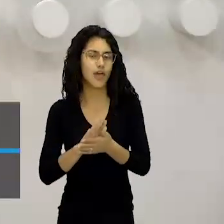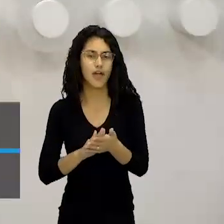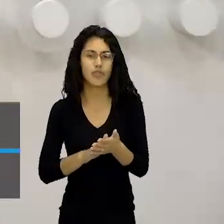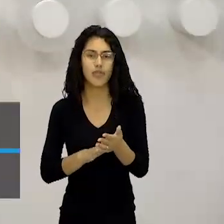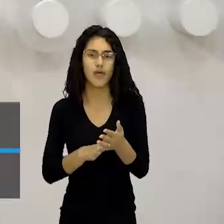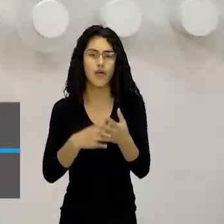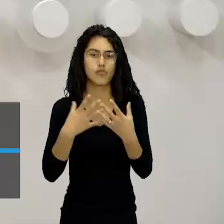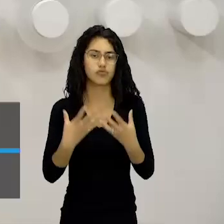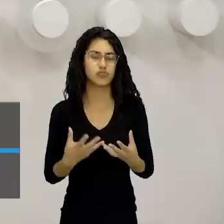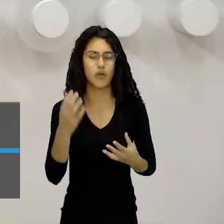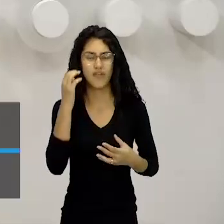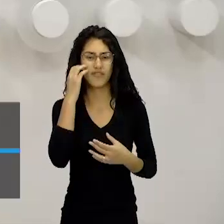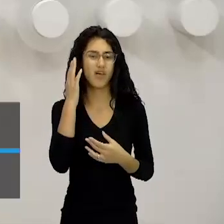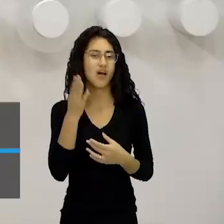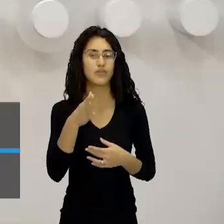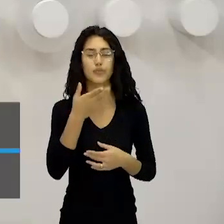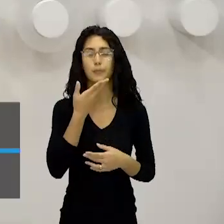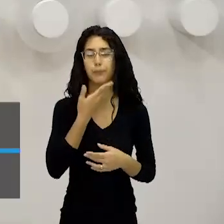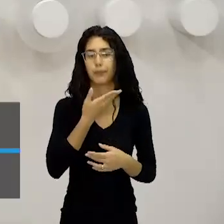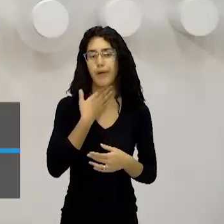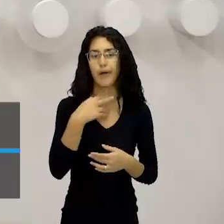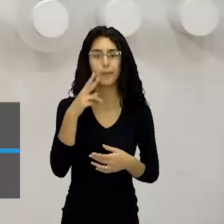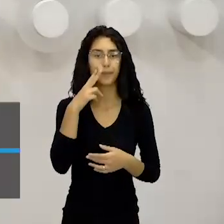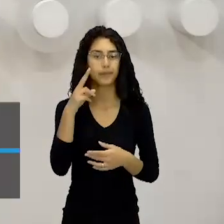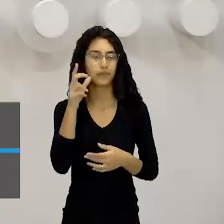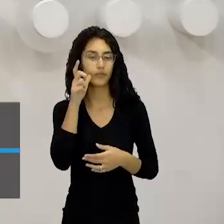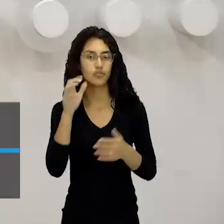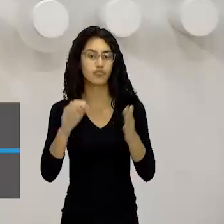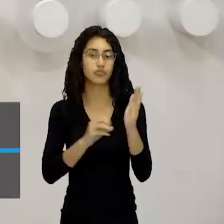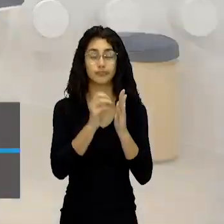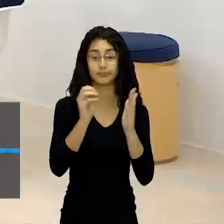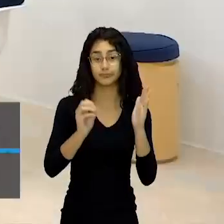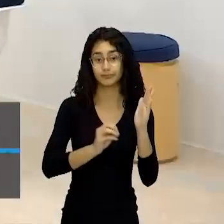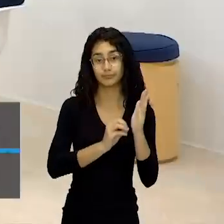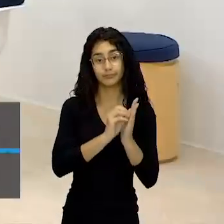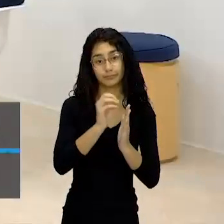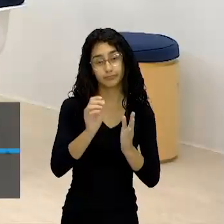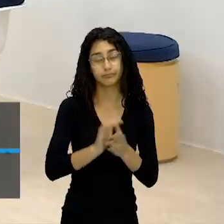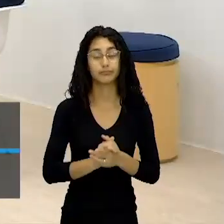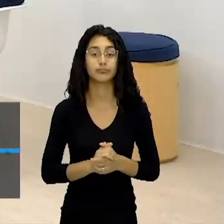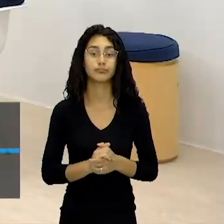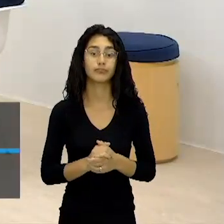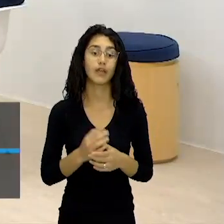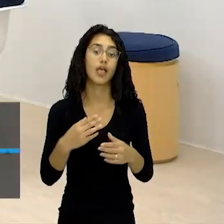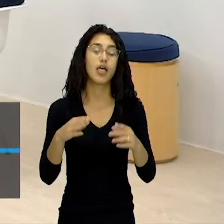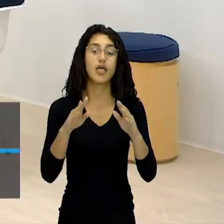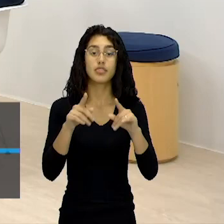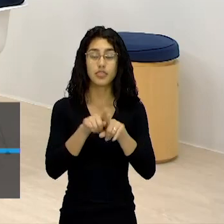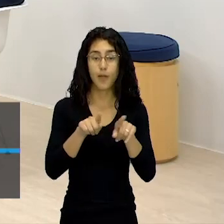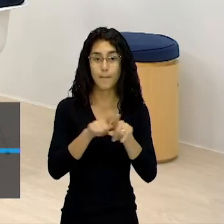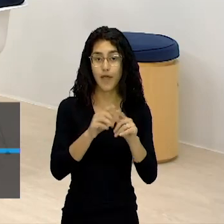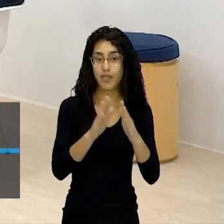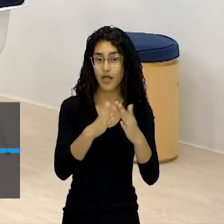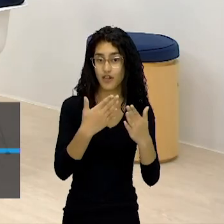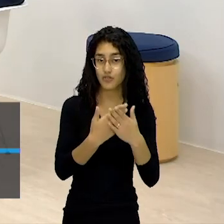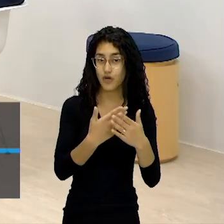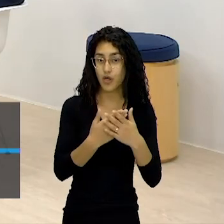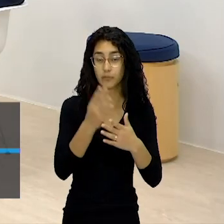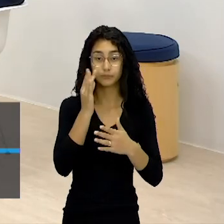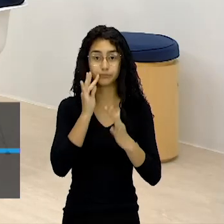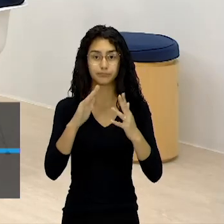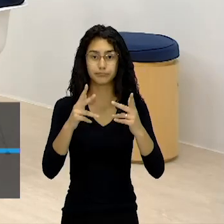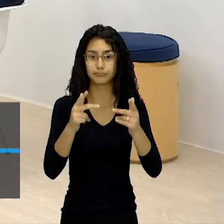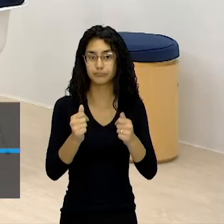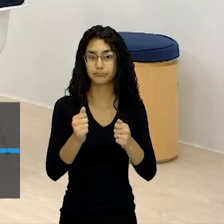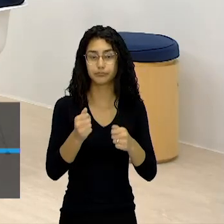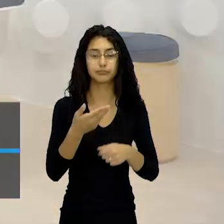Não fica pesado assistir as aulas do centro de mídia, não fica pesado acompanhar as aulas presenciais, tudo é possível. E quando for